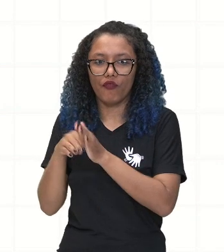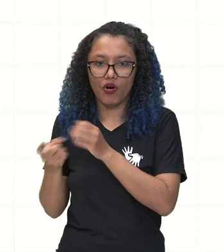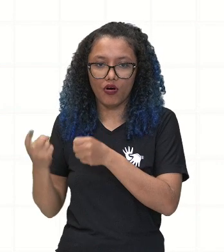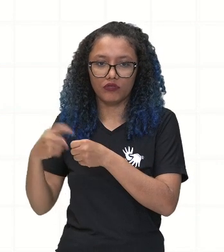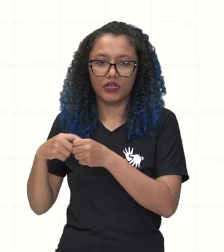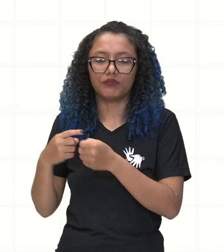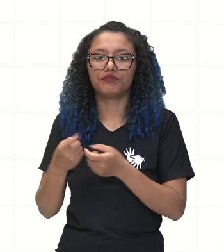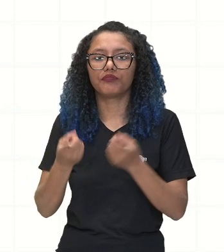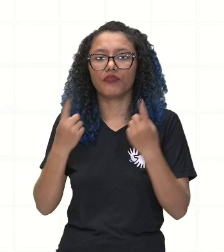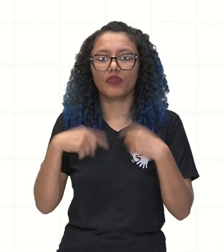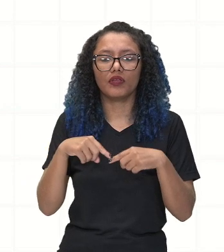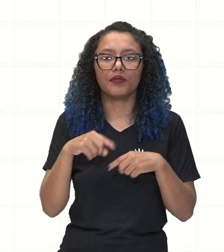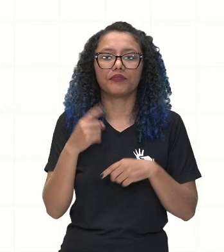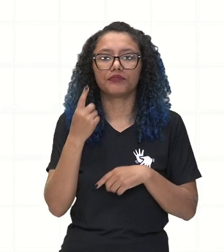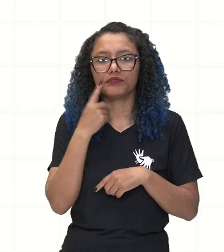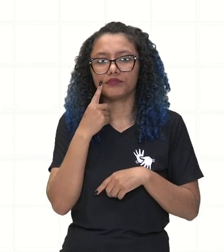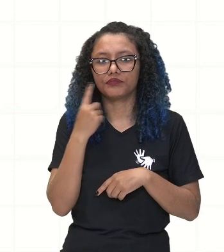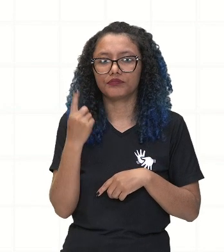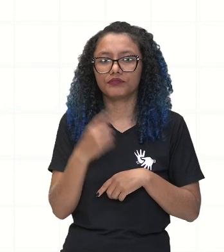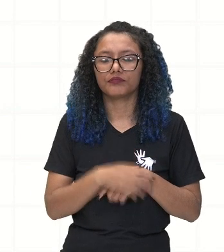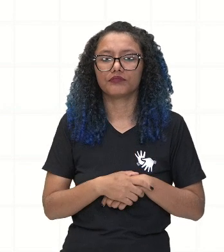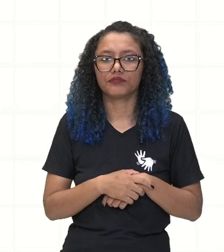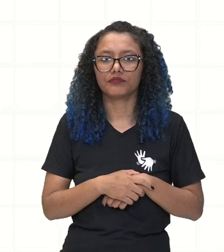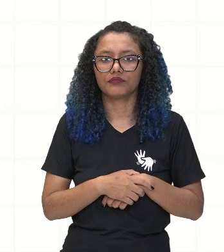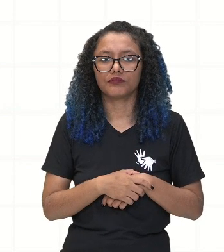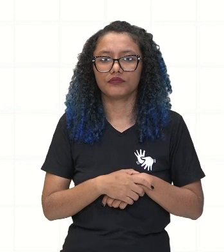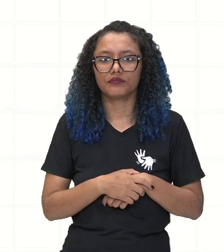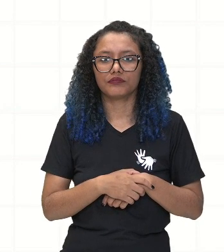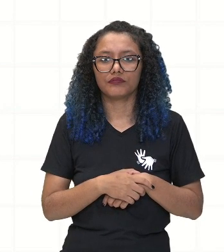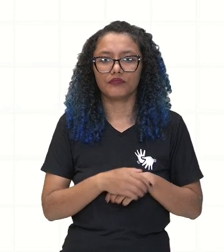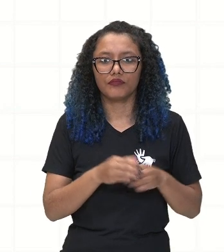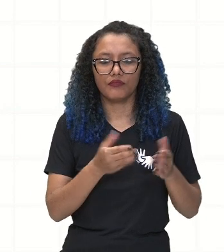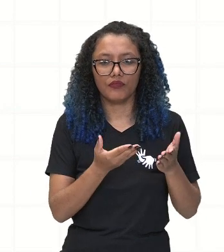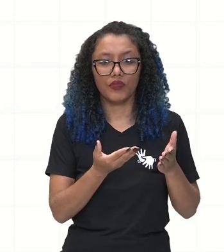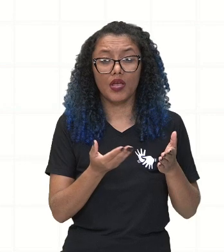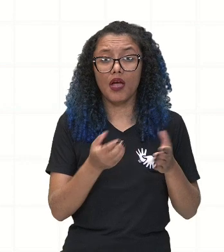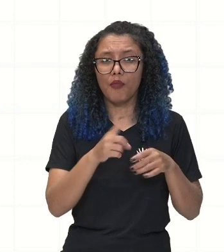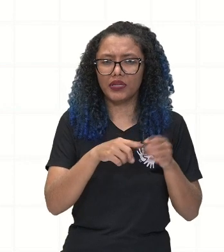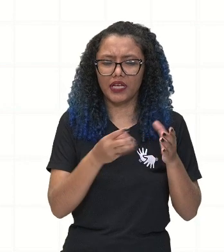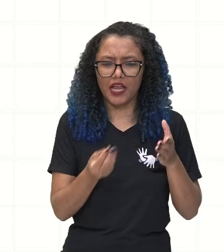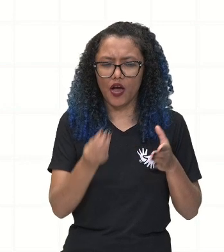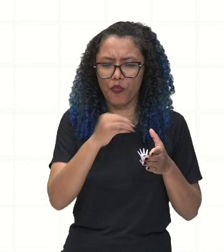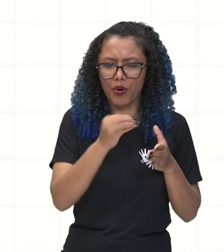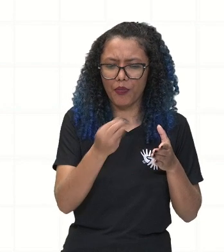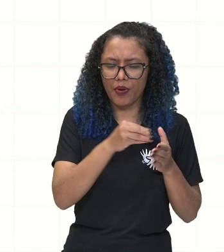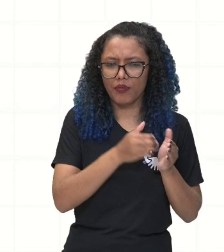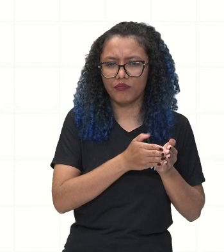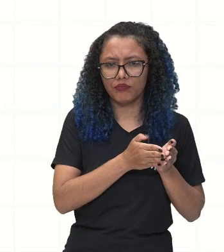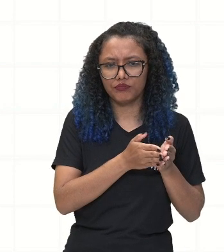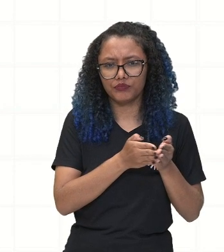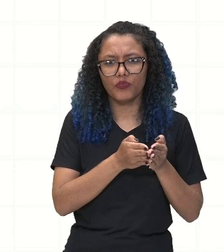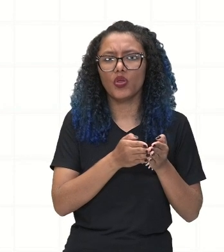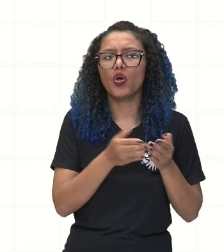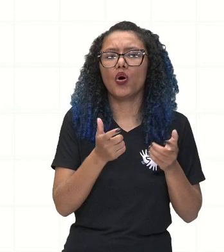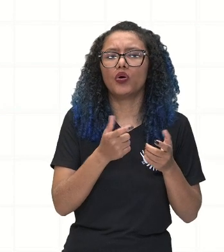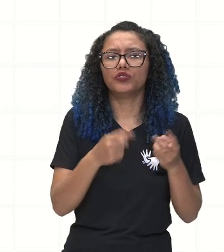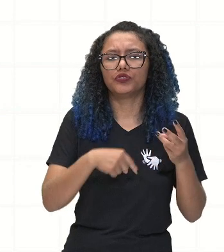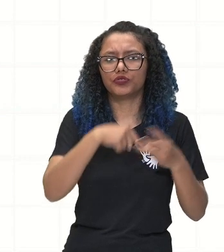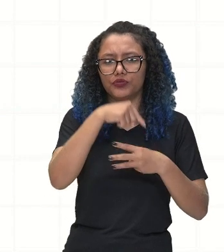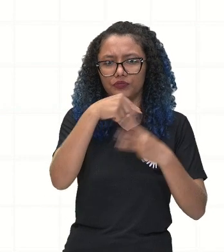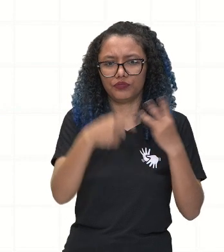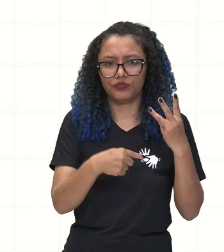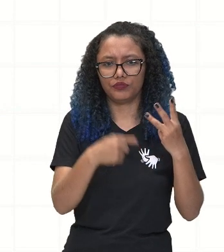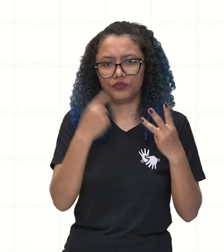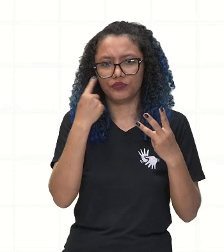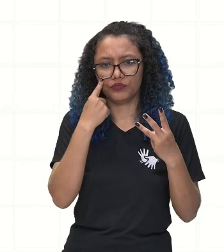que fica aqui, ó, como nós observamos aqui, ó, Cartagena, na Colômbia, Porto Belo, no